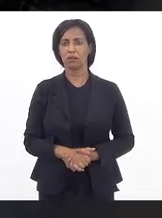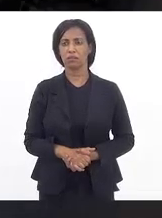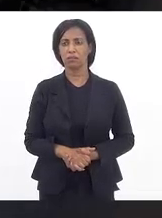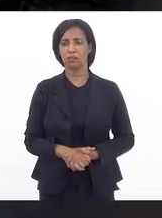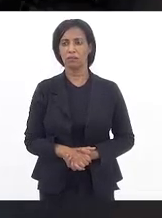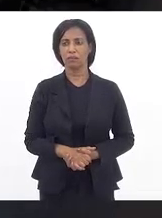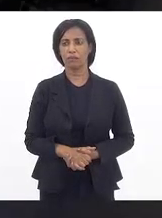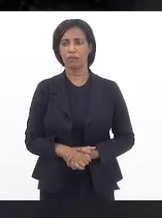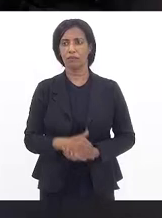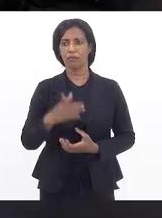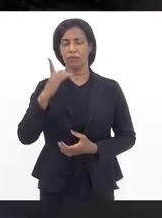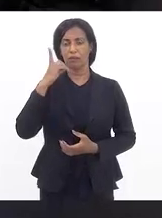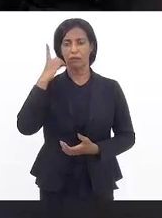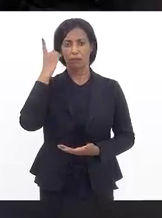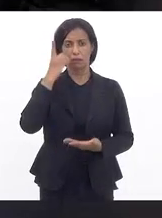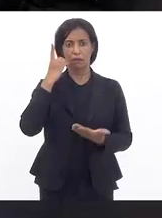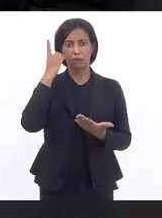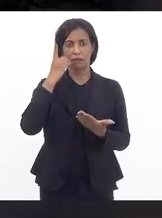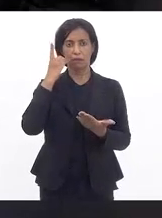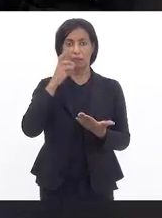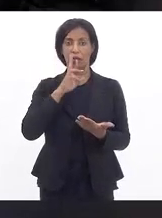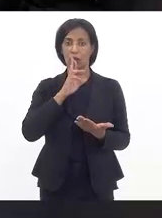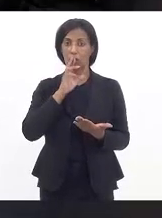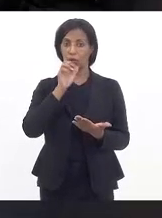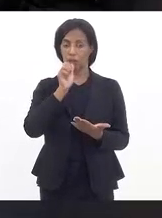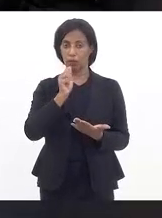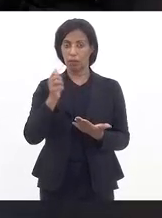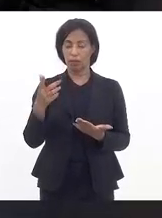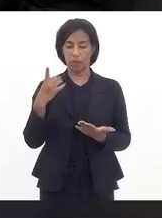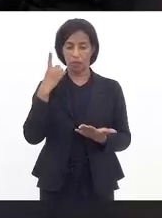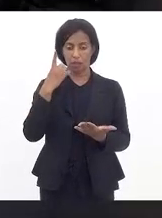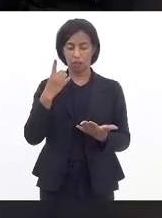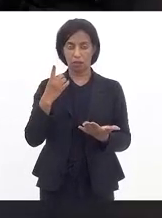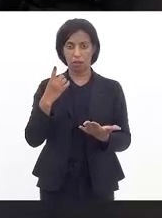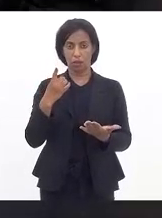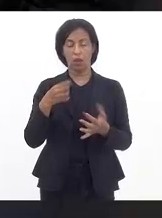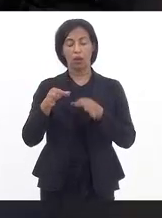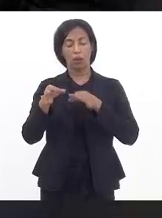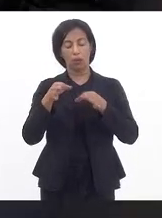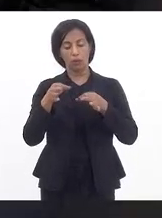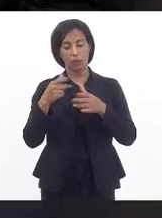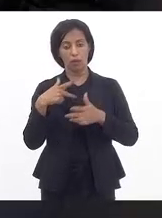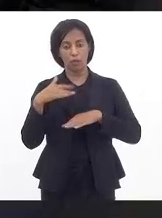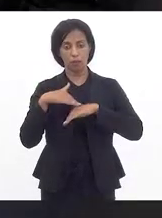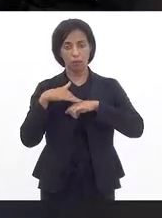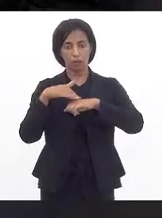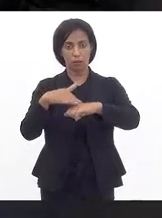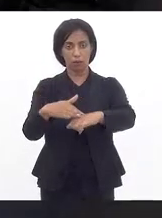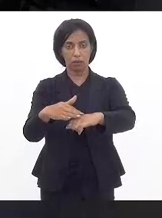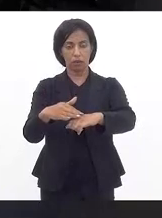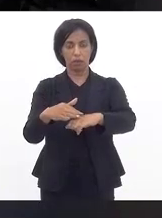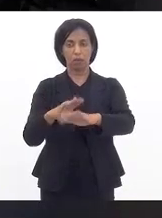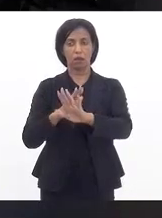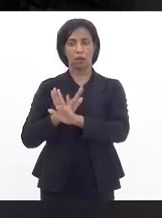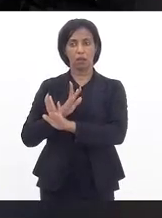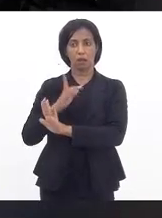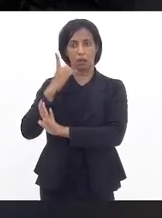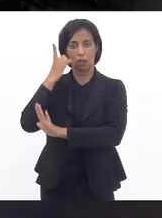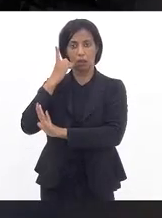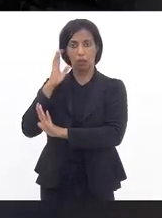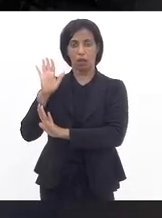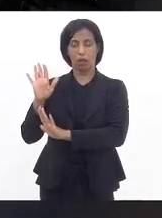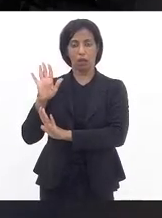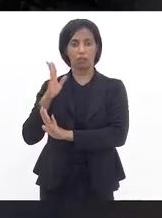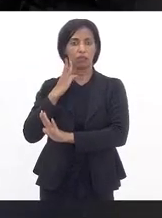o deputado Deputado Rodrigo Amorim conforme estava falando Deputado waldeck ainda não contei